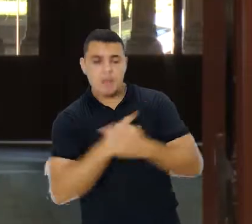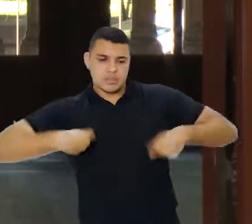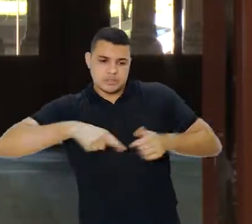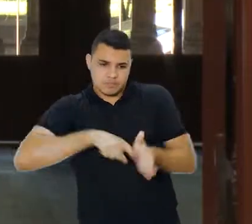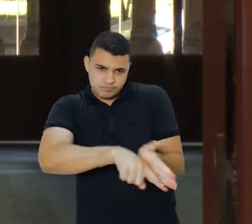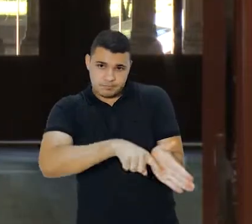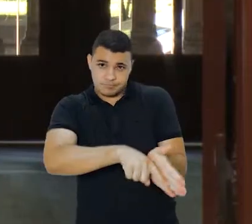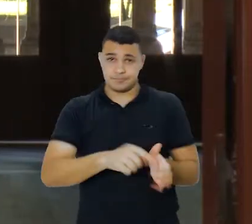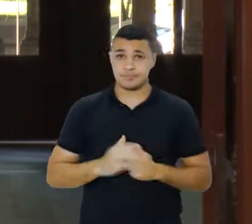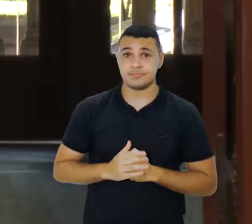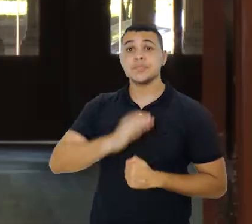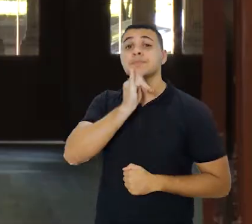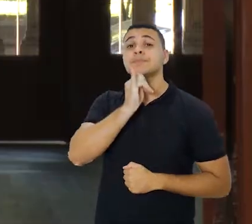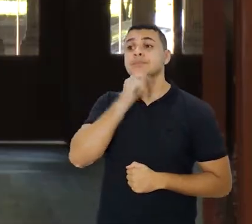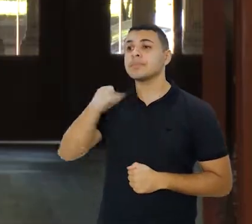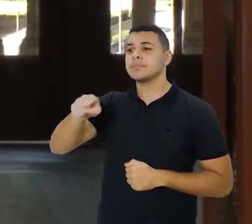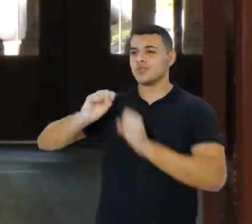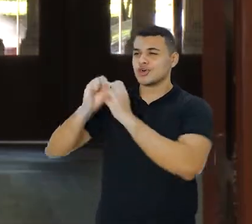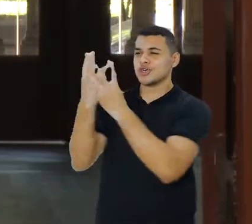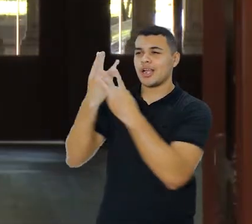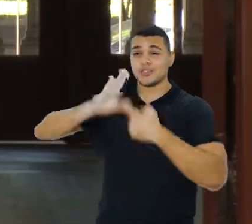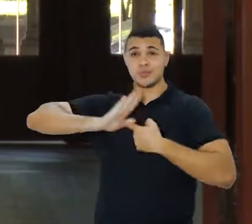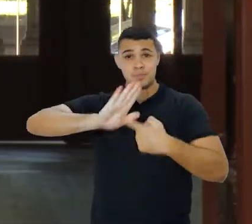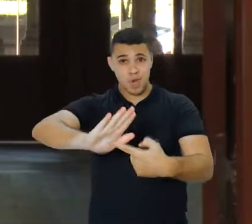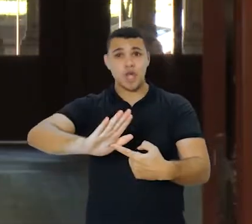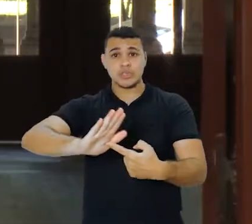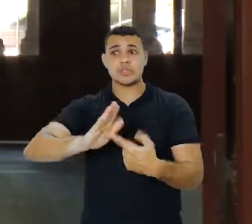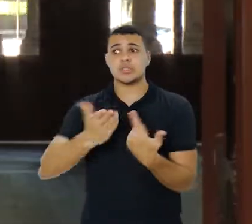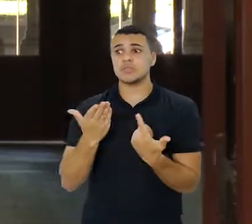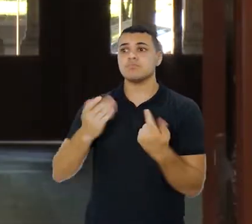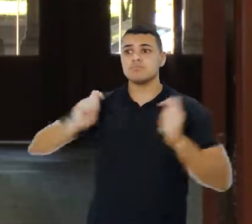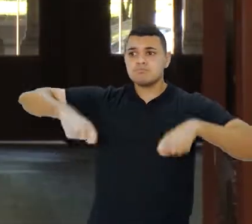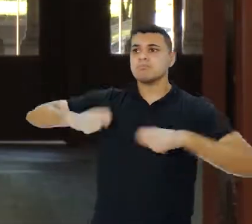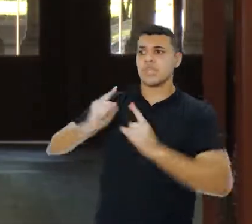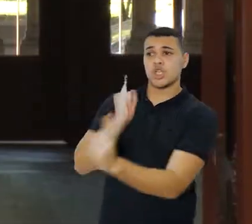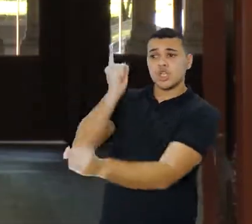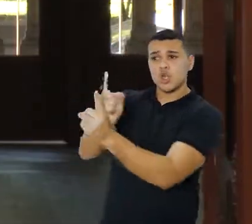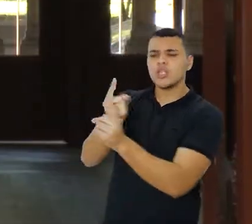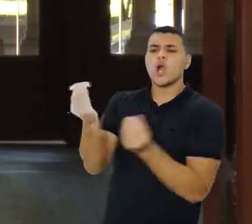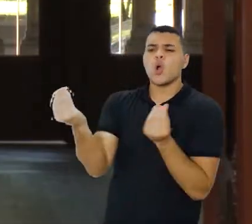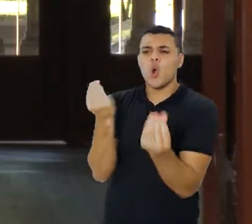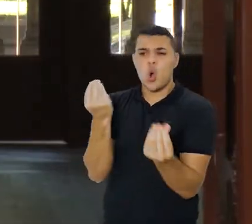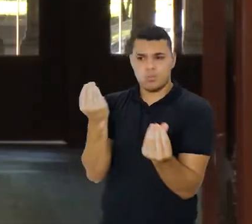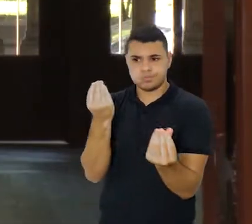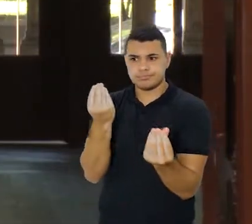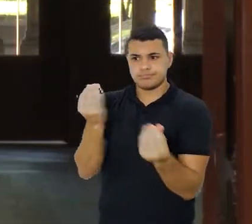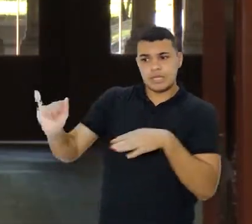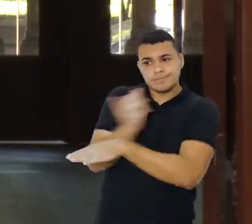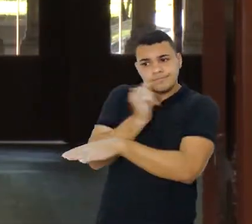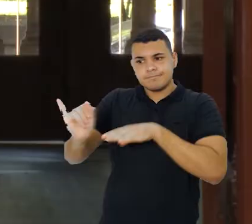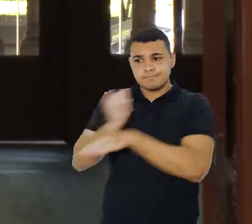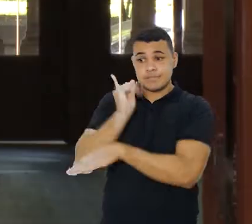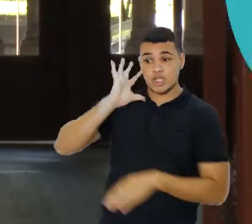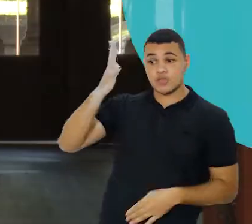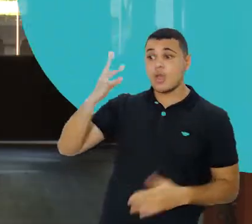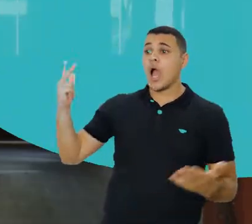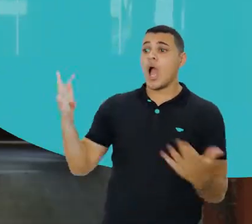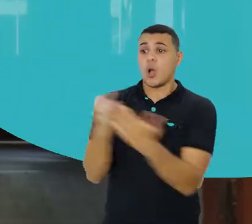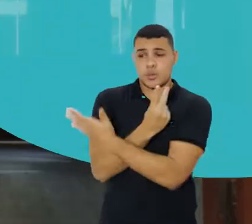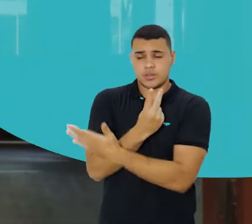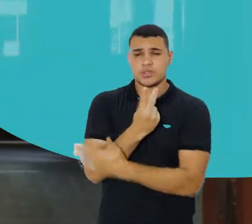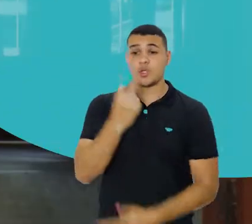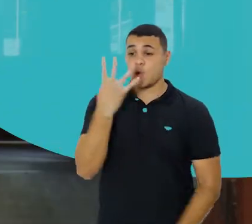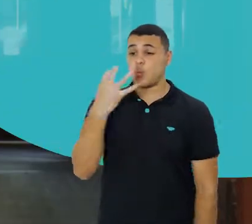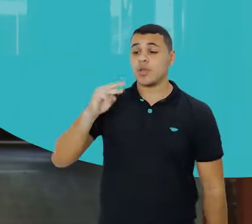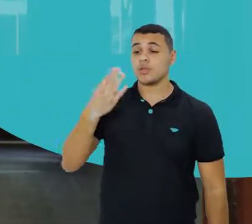vejam, a informação do slide que poderia nos chegar a um determinado momento, informando que